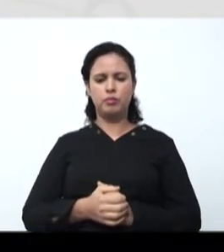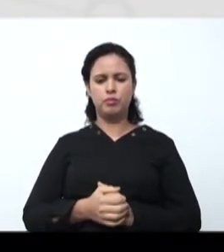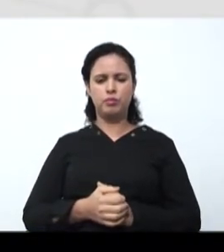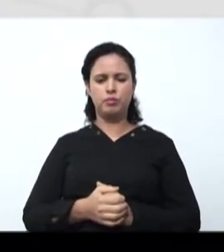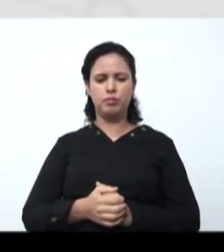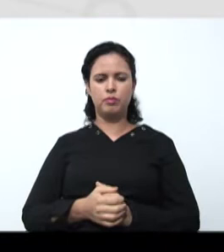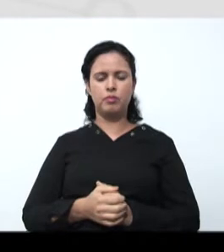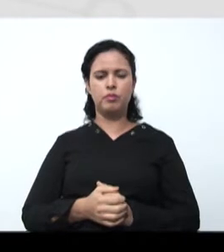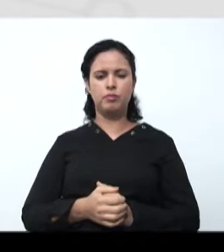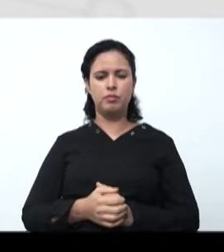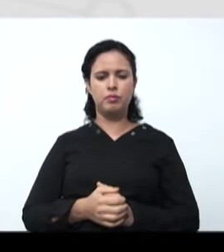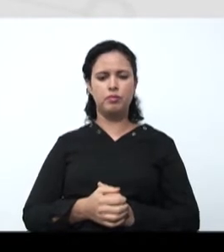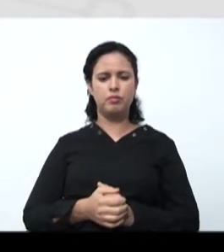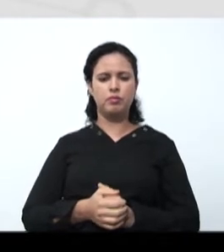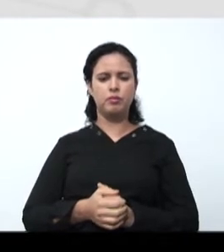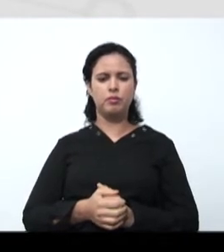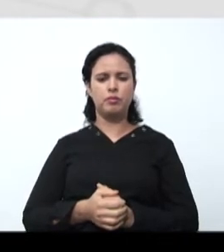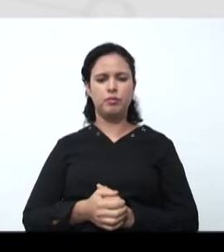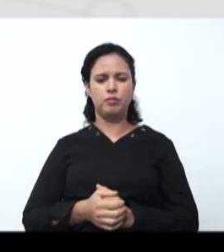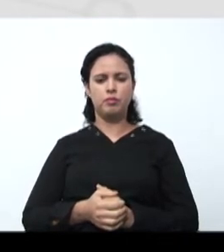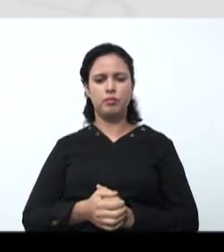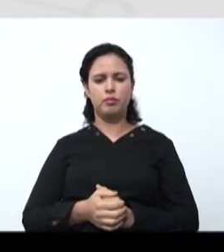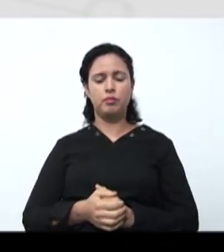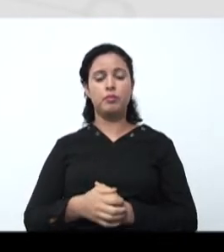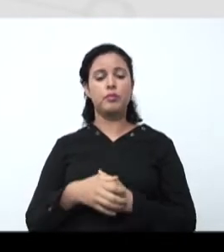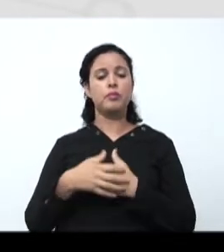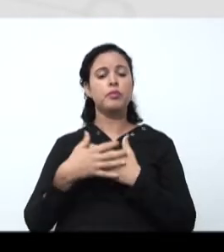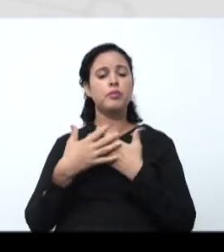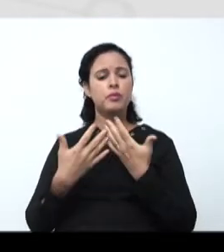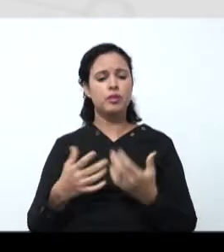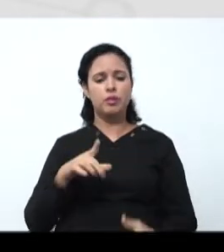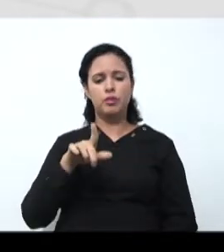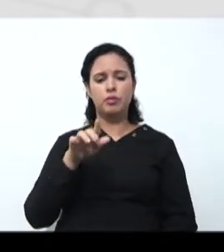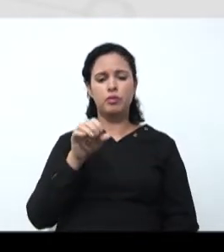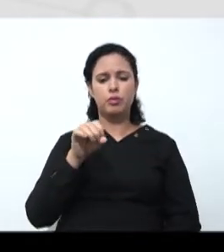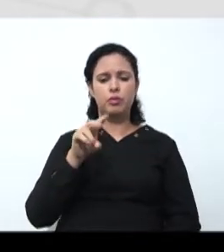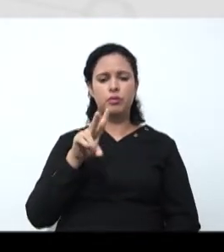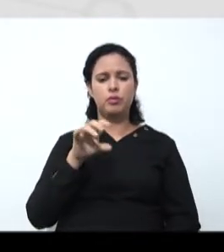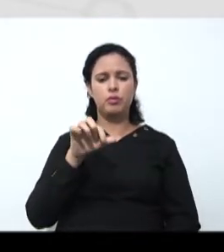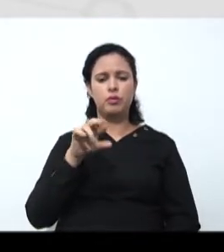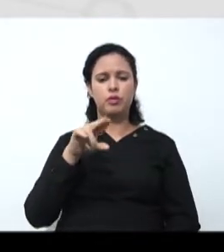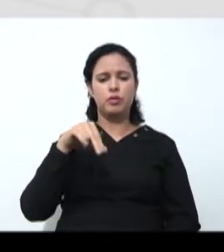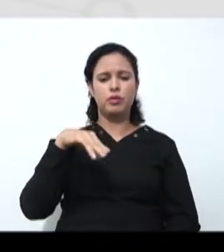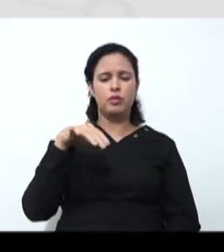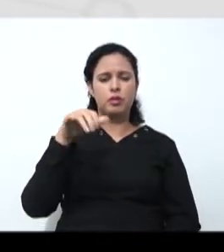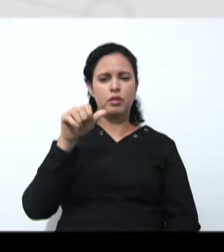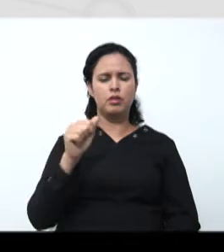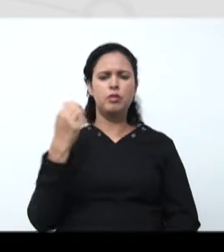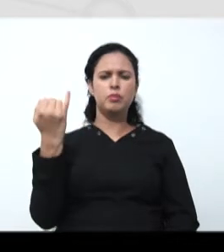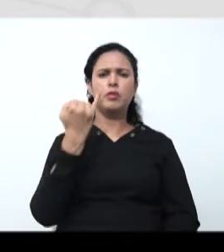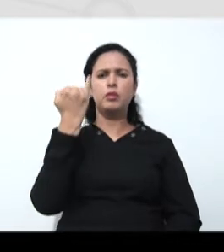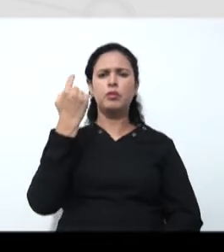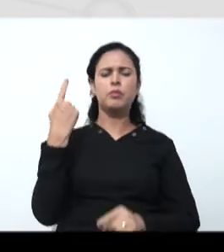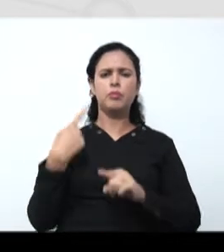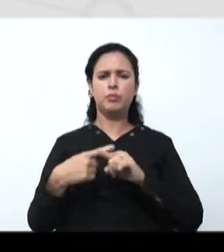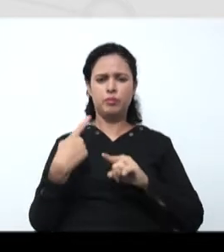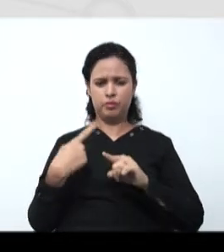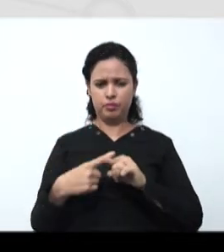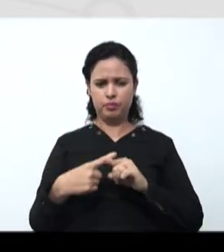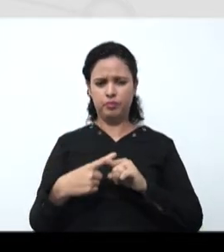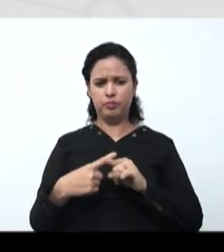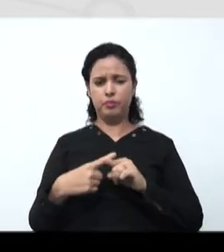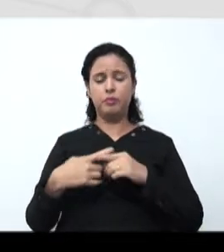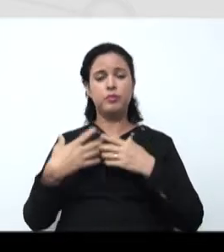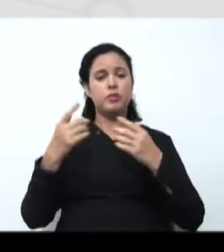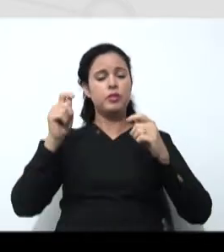Então, qual que é a importância da governança? A governança, ela possibilita o quê?